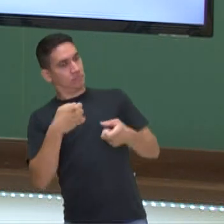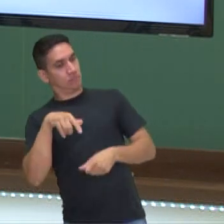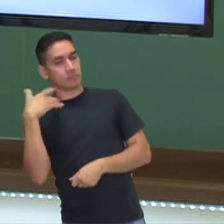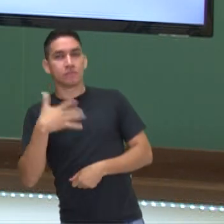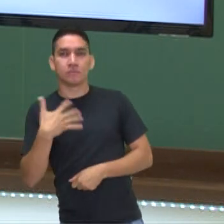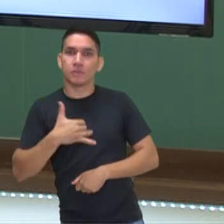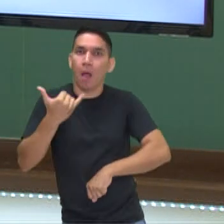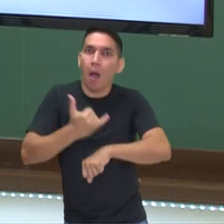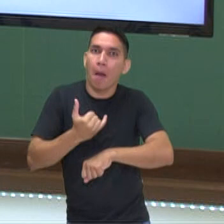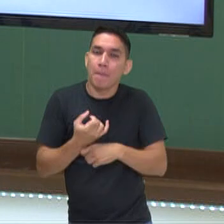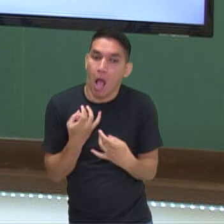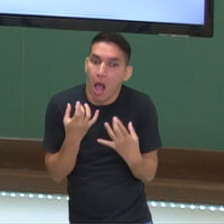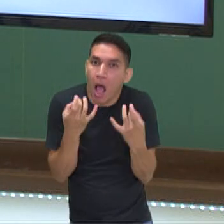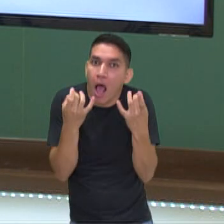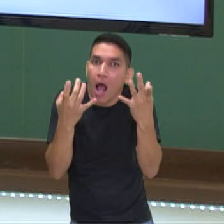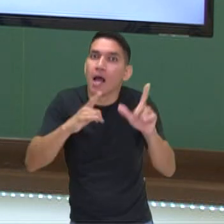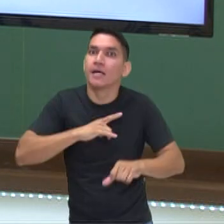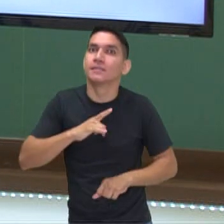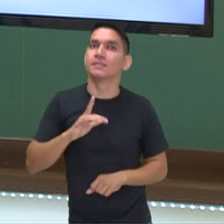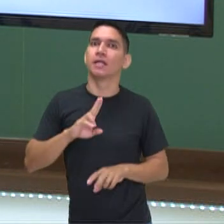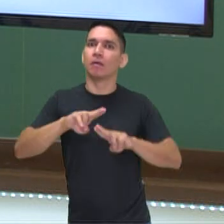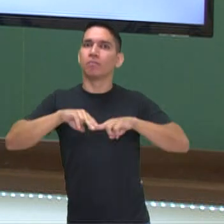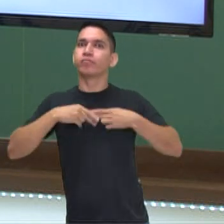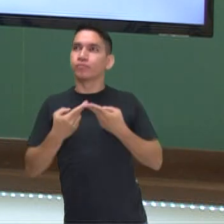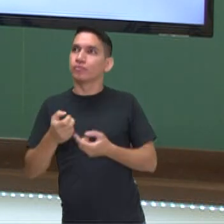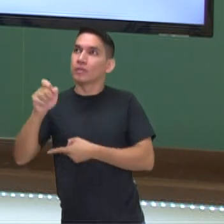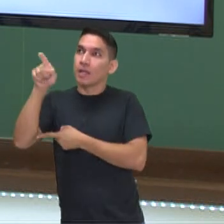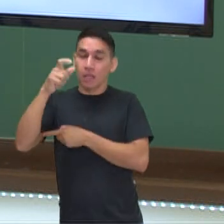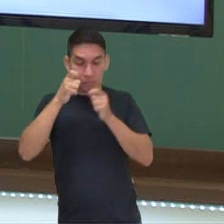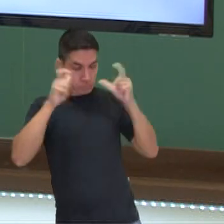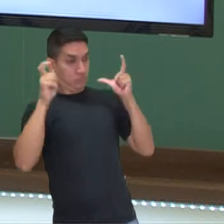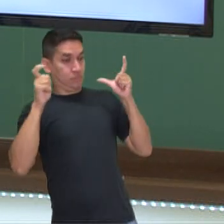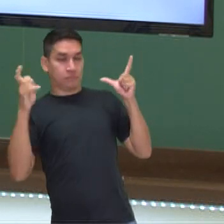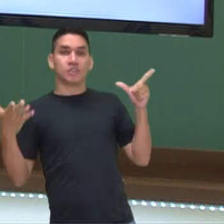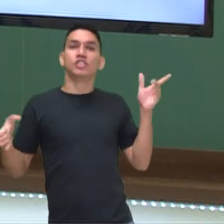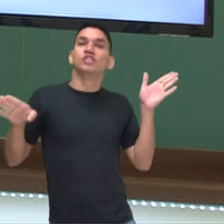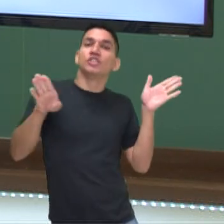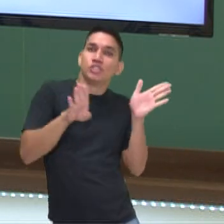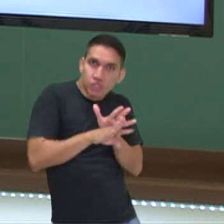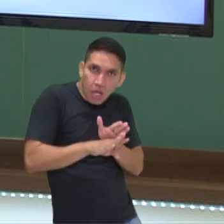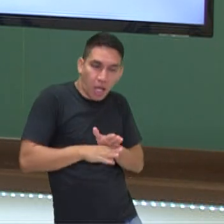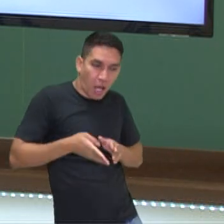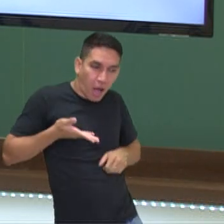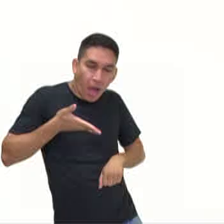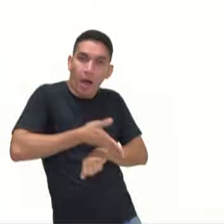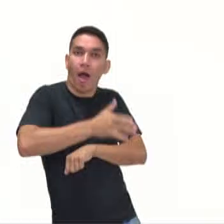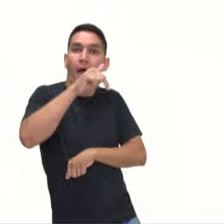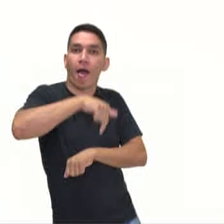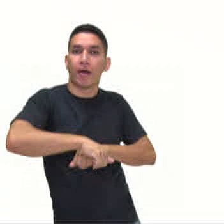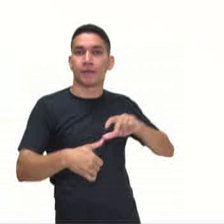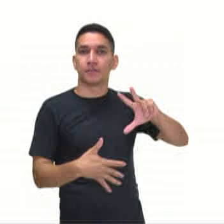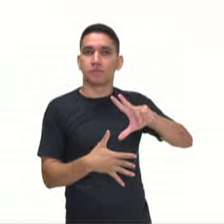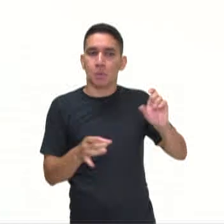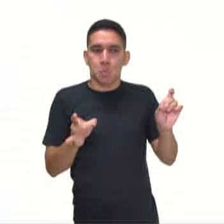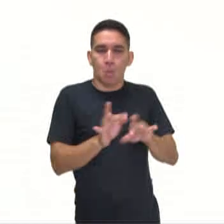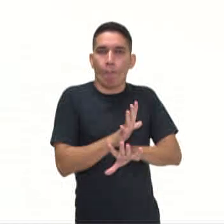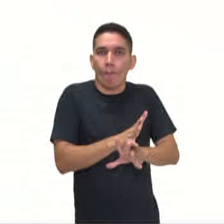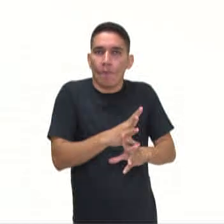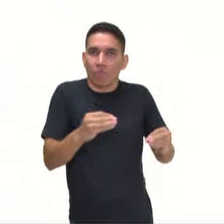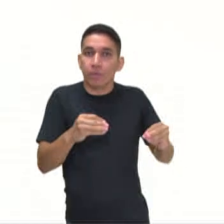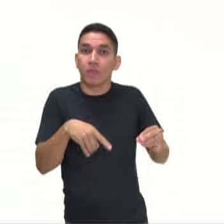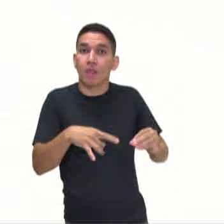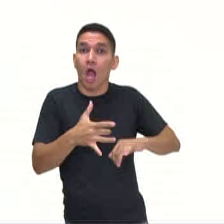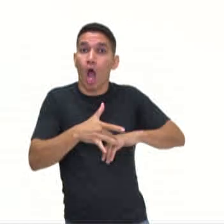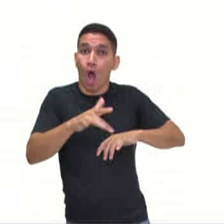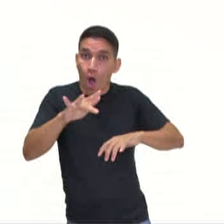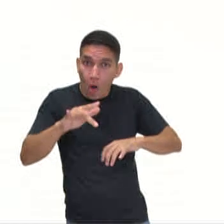principais objetivos que trouxeram os colonizadores para a América, a conquista do ouro, né? Esgotado o ouro dessas ilhas, né, chamadas